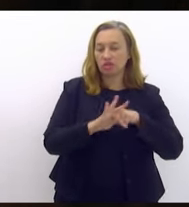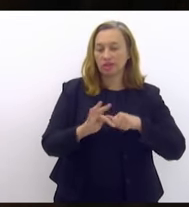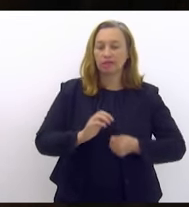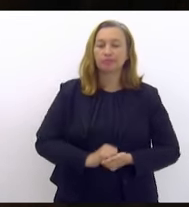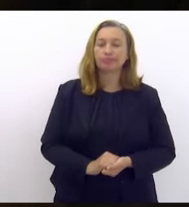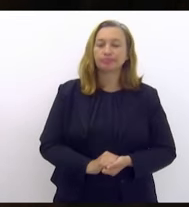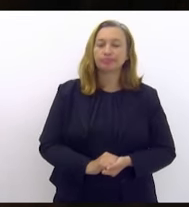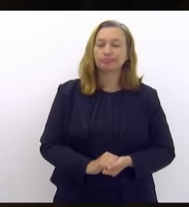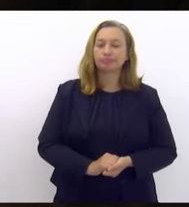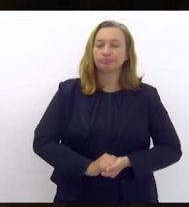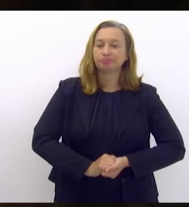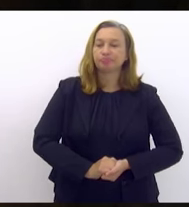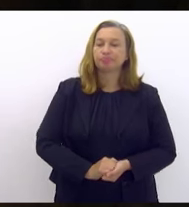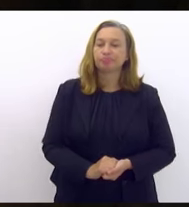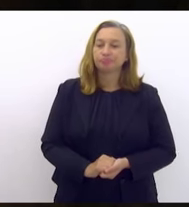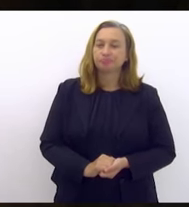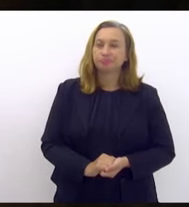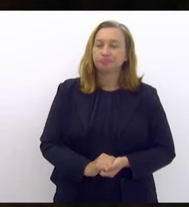comissões.